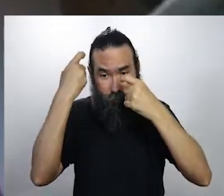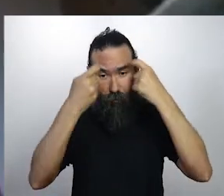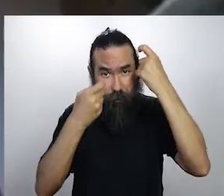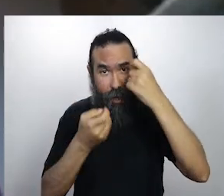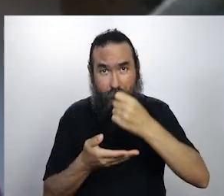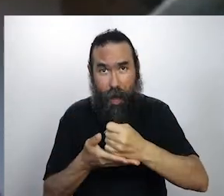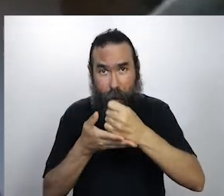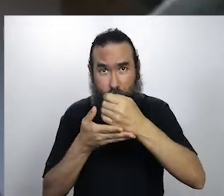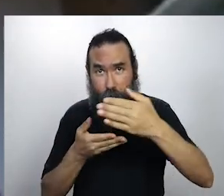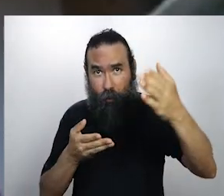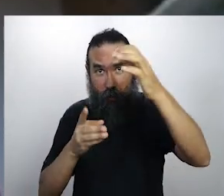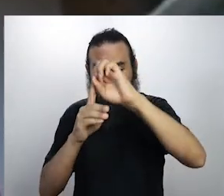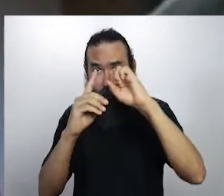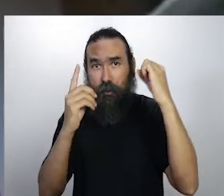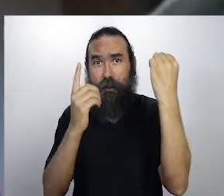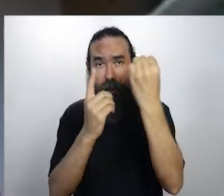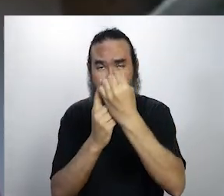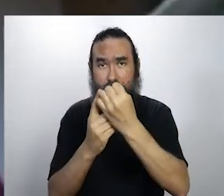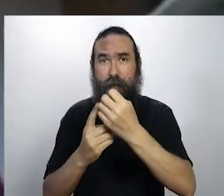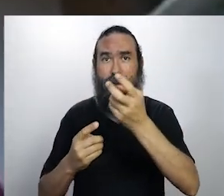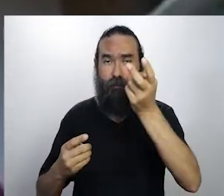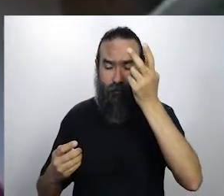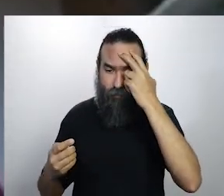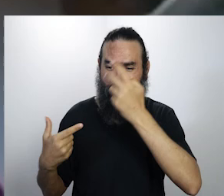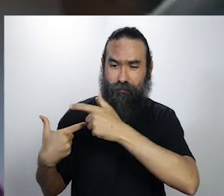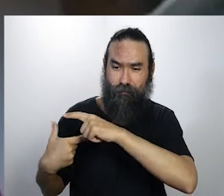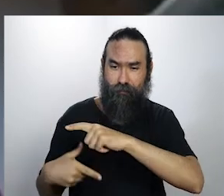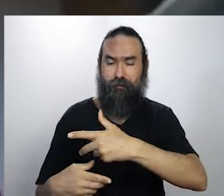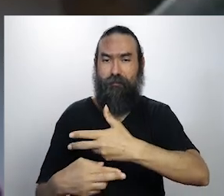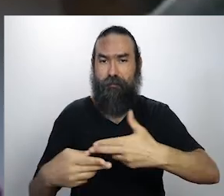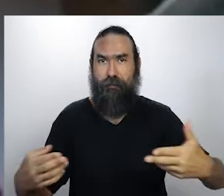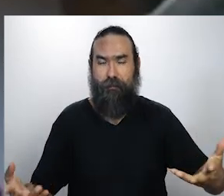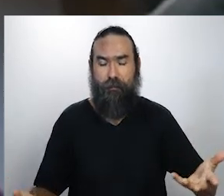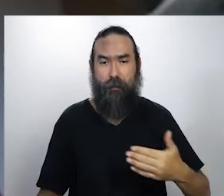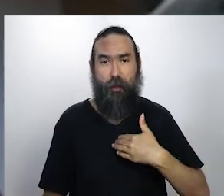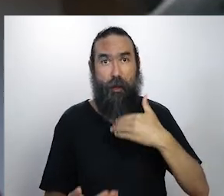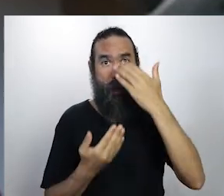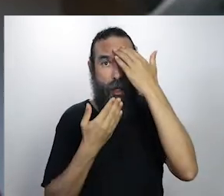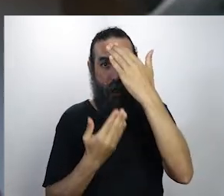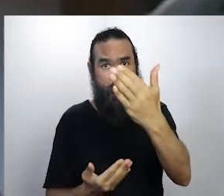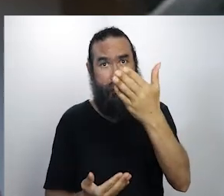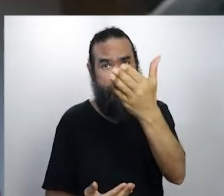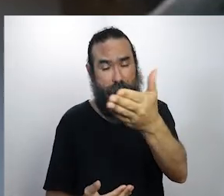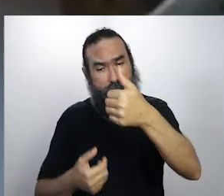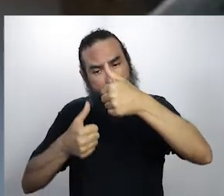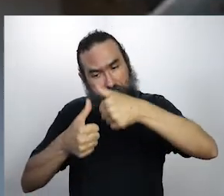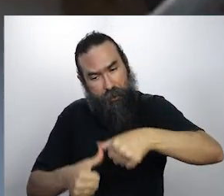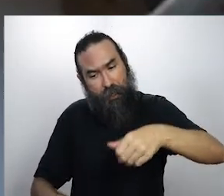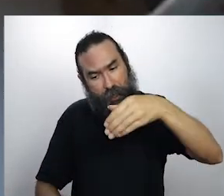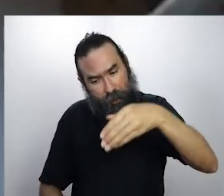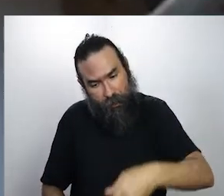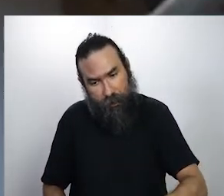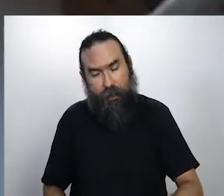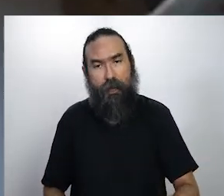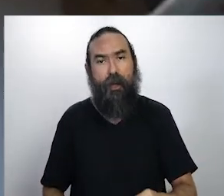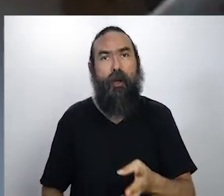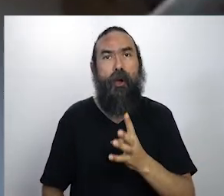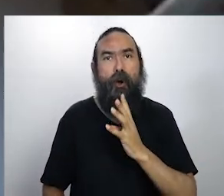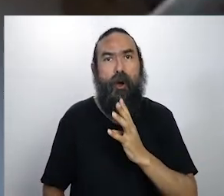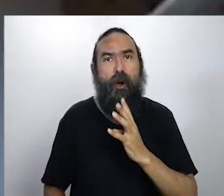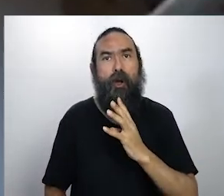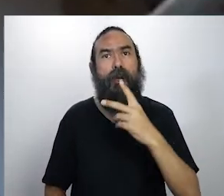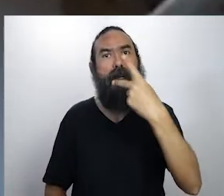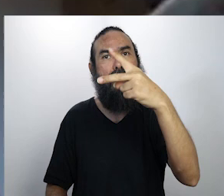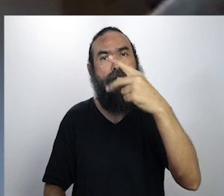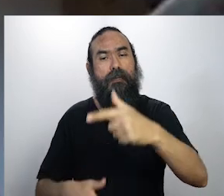essa preocupação e esse perfil, né? Eu acho que é isso, eu agradeço de novo poder estar aqui e conhecer